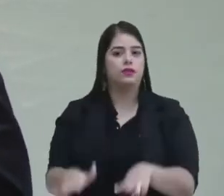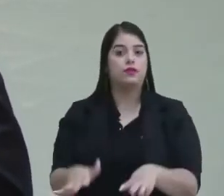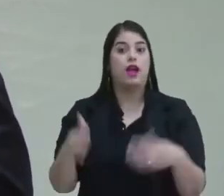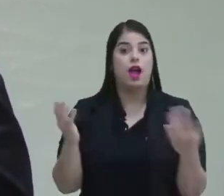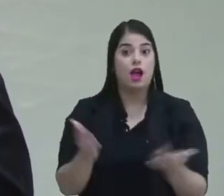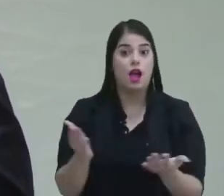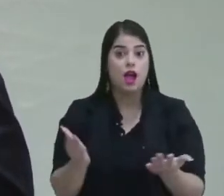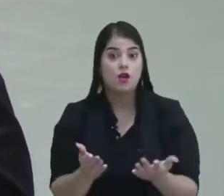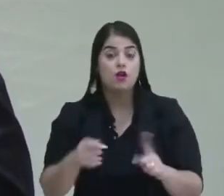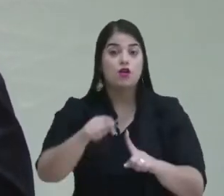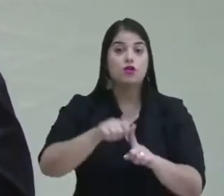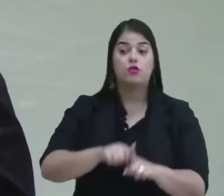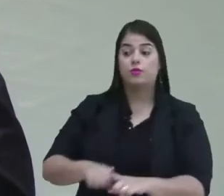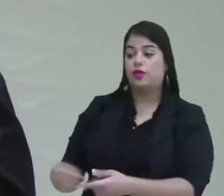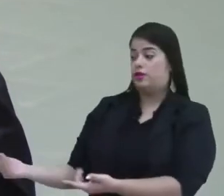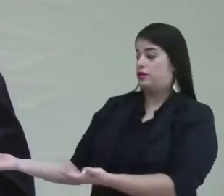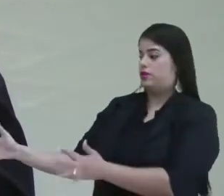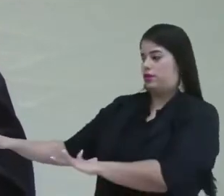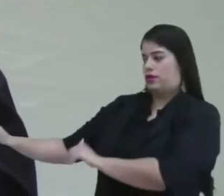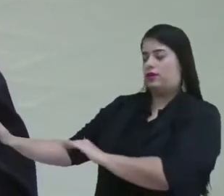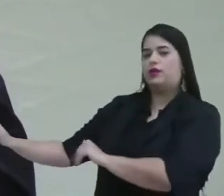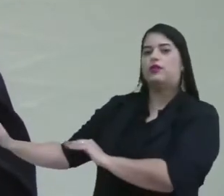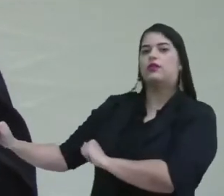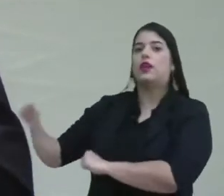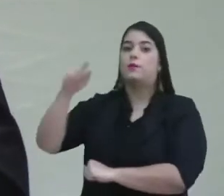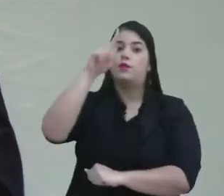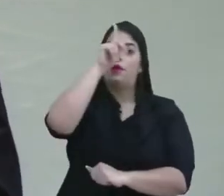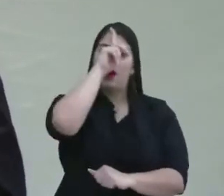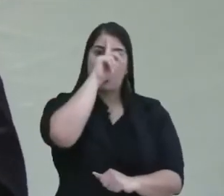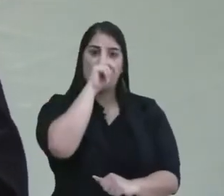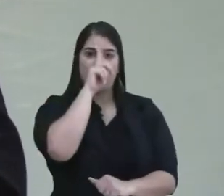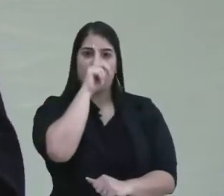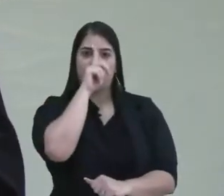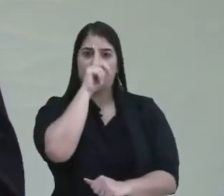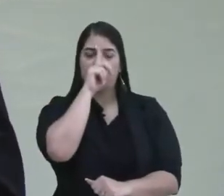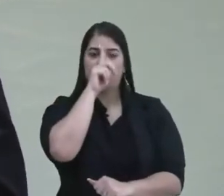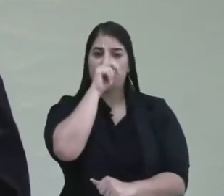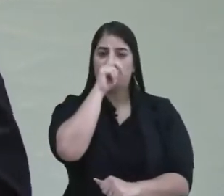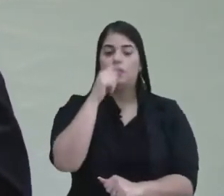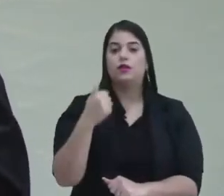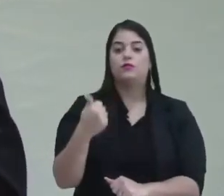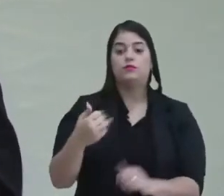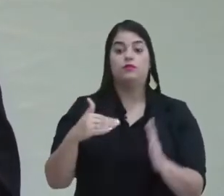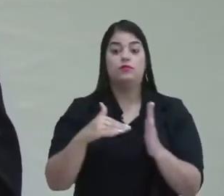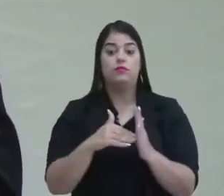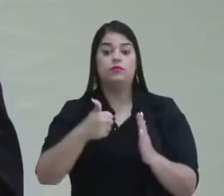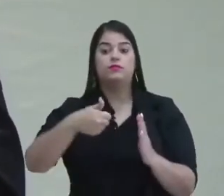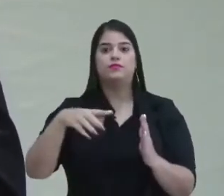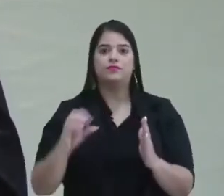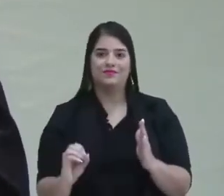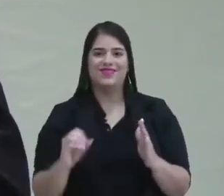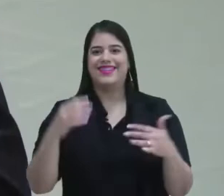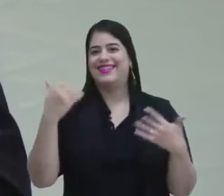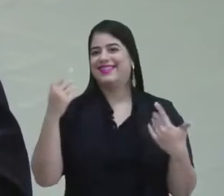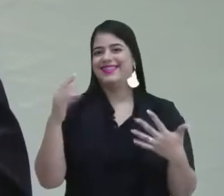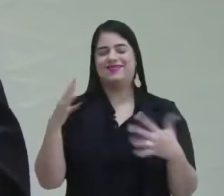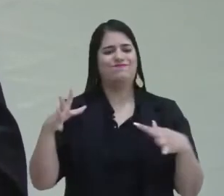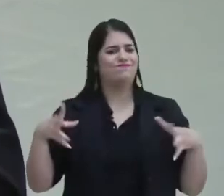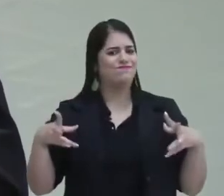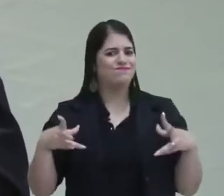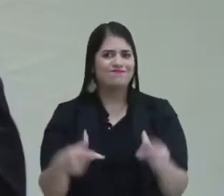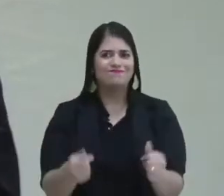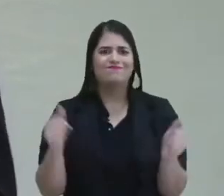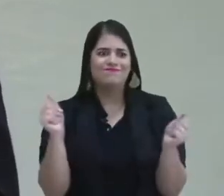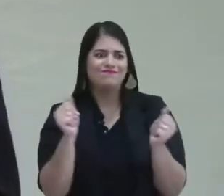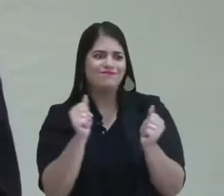agora no setembro amarelo, né, do dia 1 ao dia 10, que foi colocado aqui. Parabéns a todos os envolvidos e que